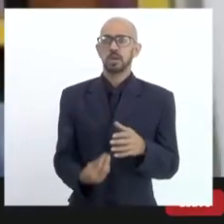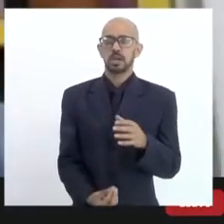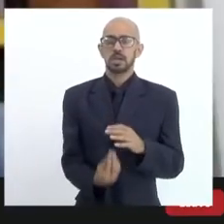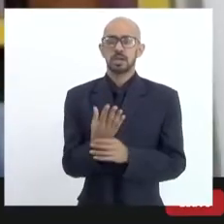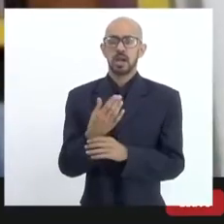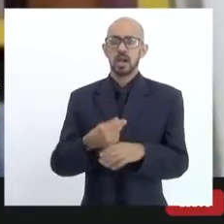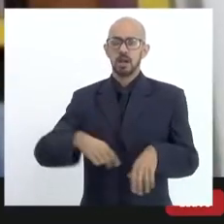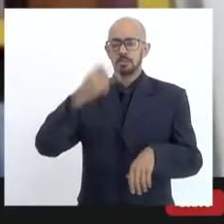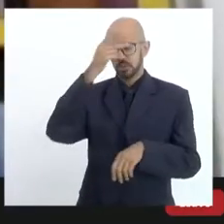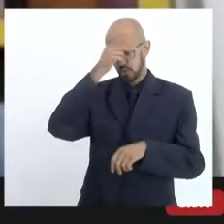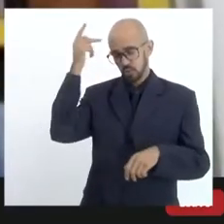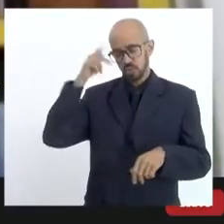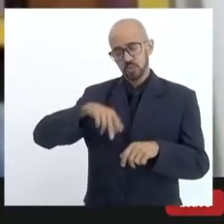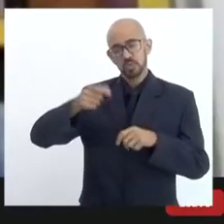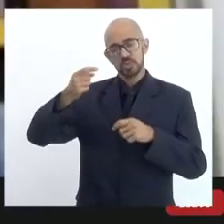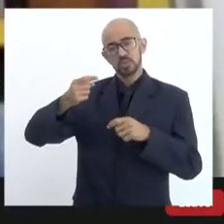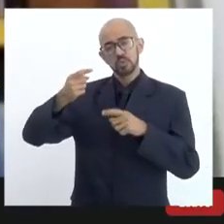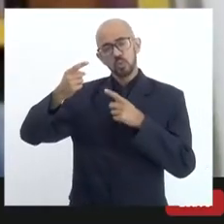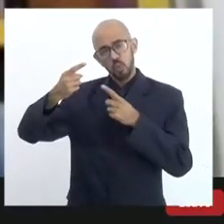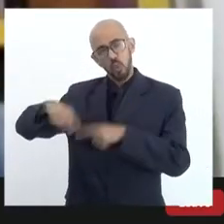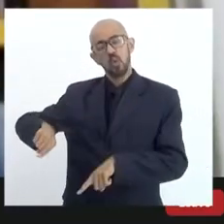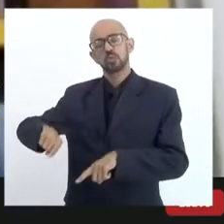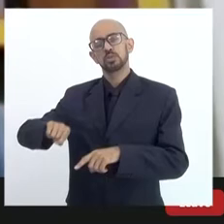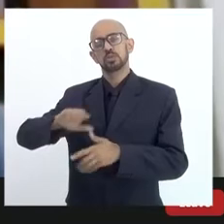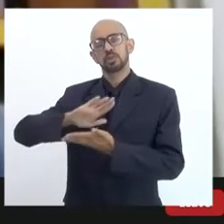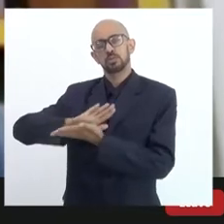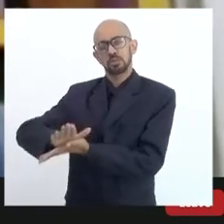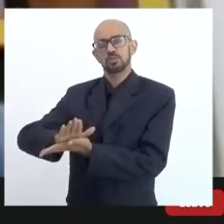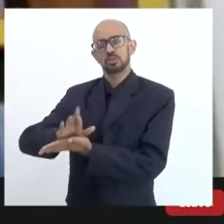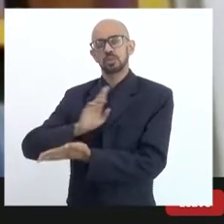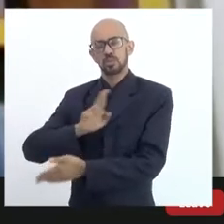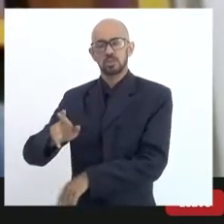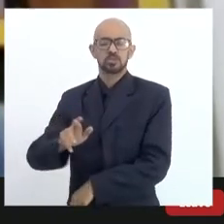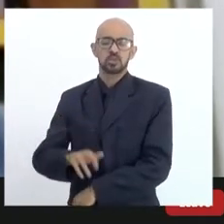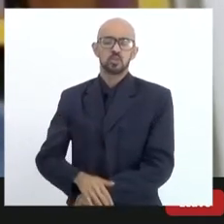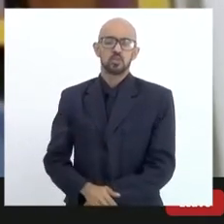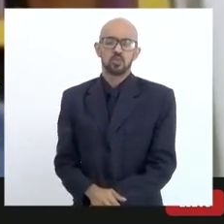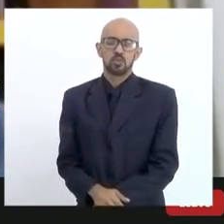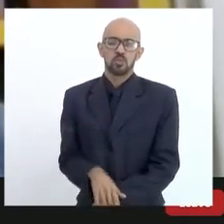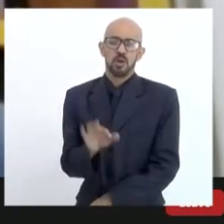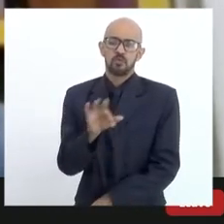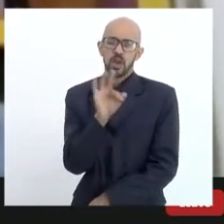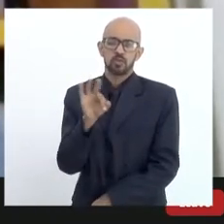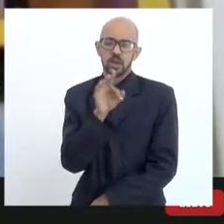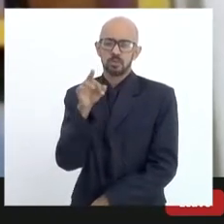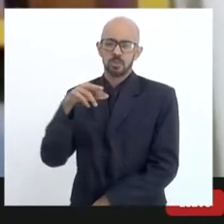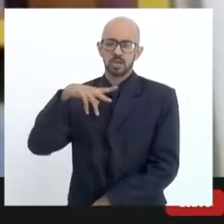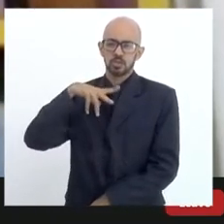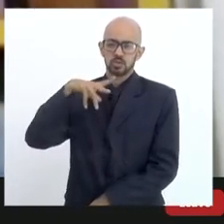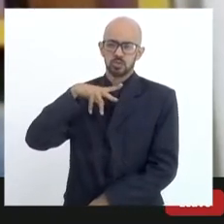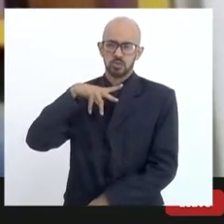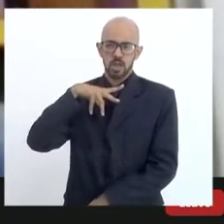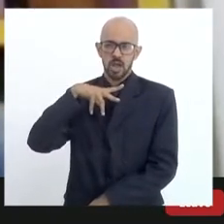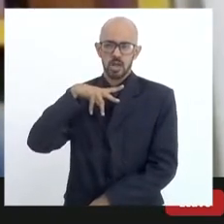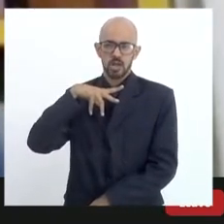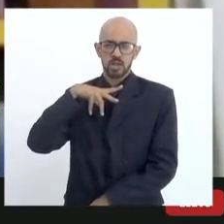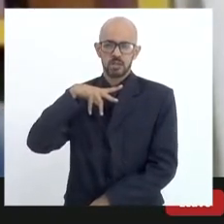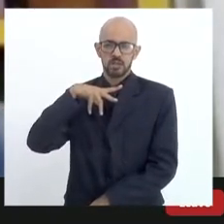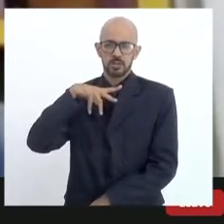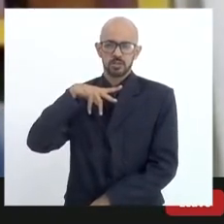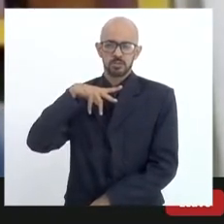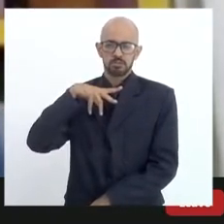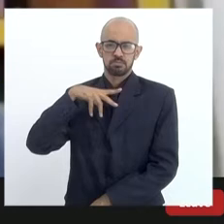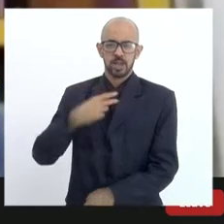em intolerância religiosa. Né? Com uma faculdade particular, conseguimos o apoio da FOD para